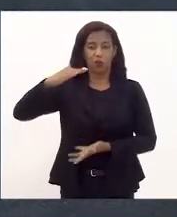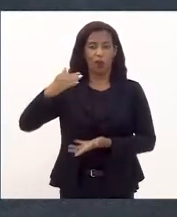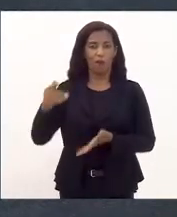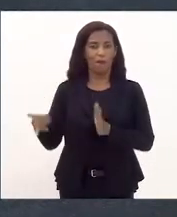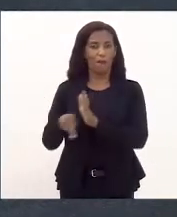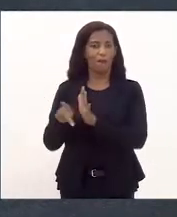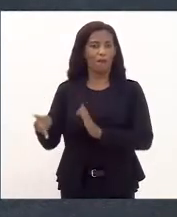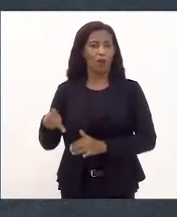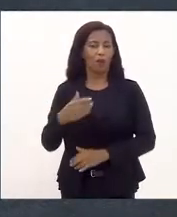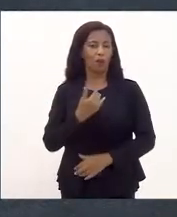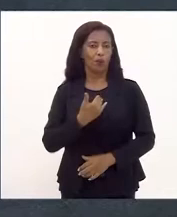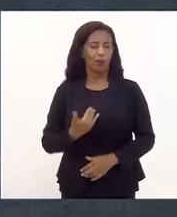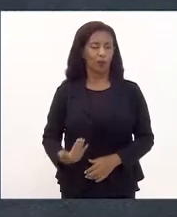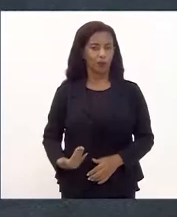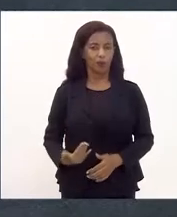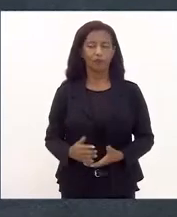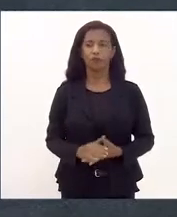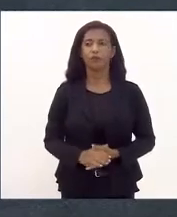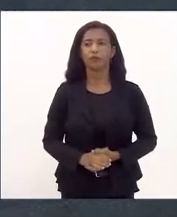públicos.